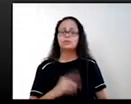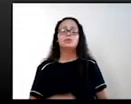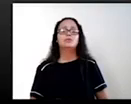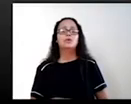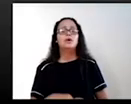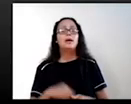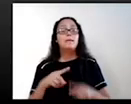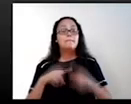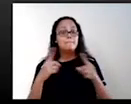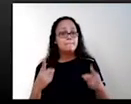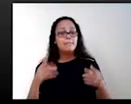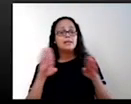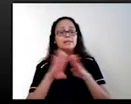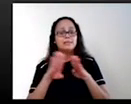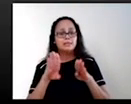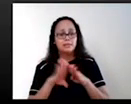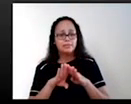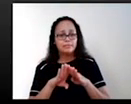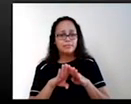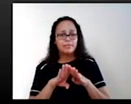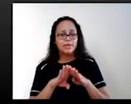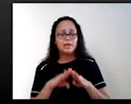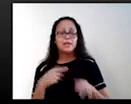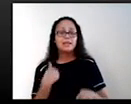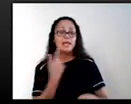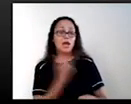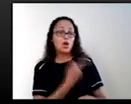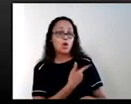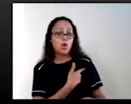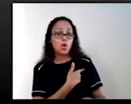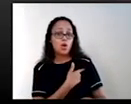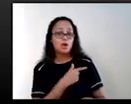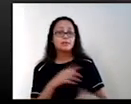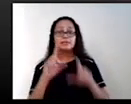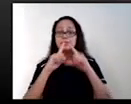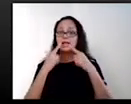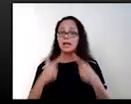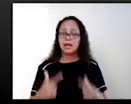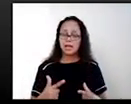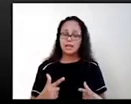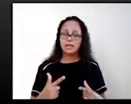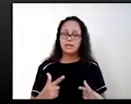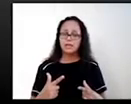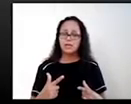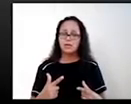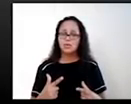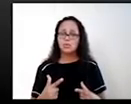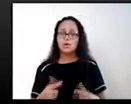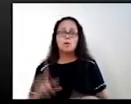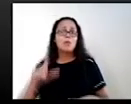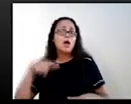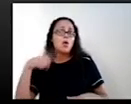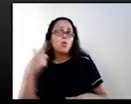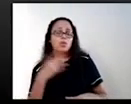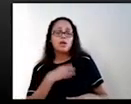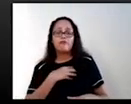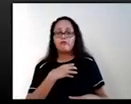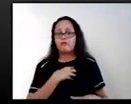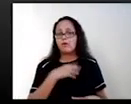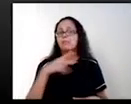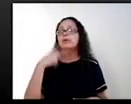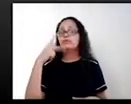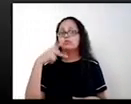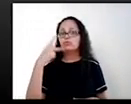também contribuíram com a formação da nossa língua. Eles trouxeram palavras novas, uma outra forma de falar, tá? Então a